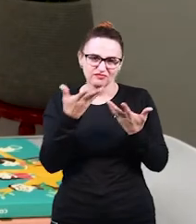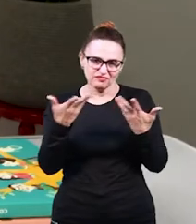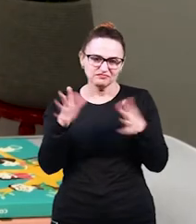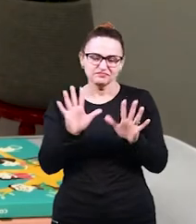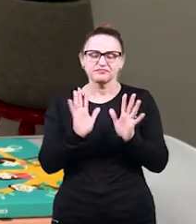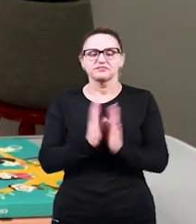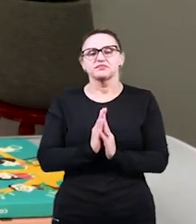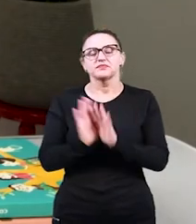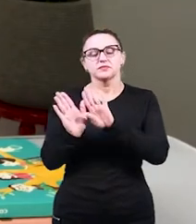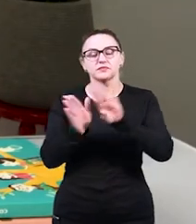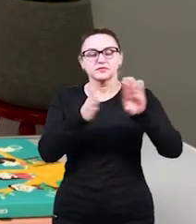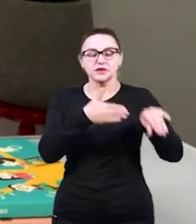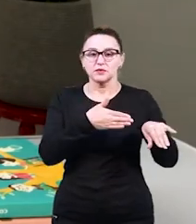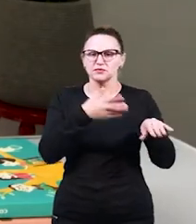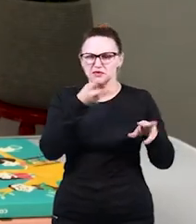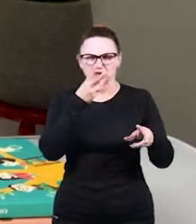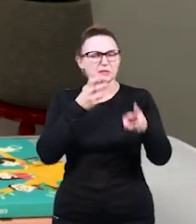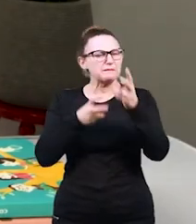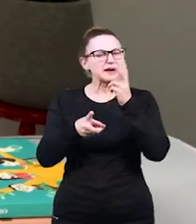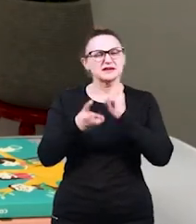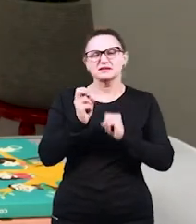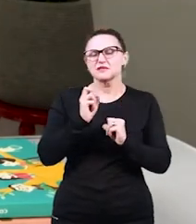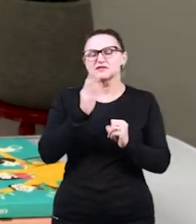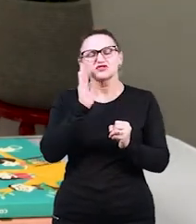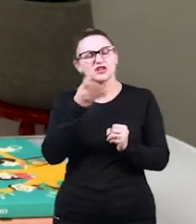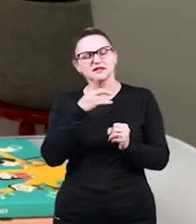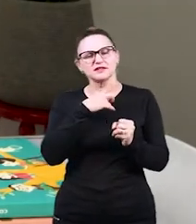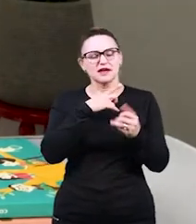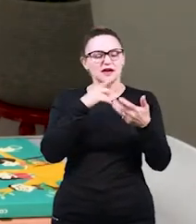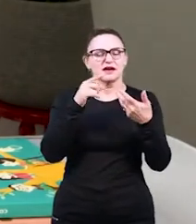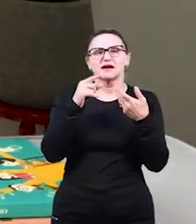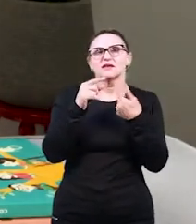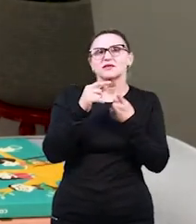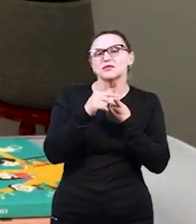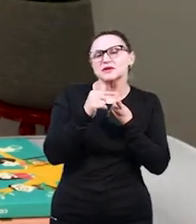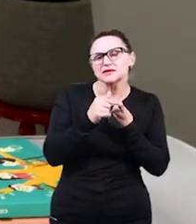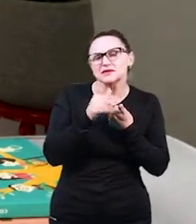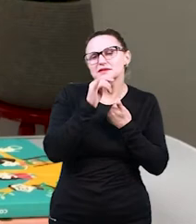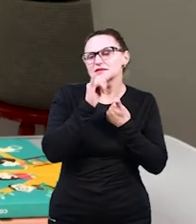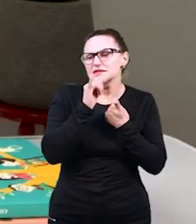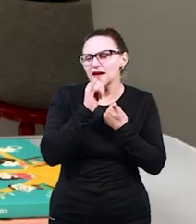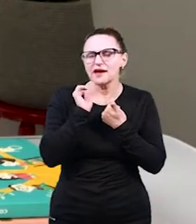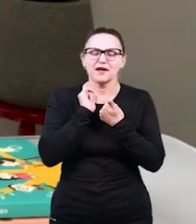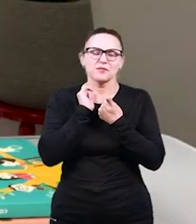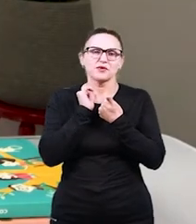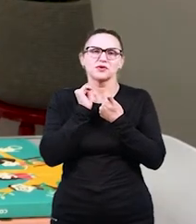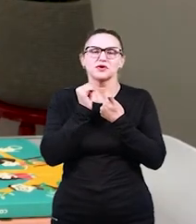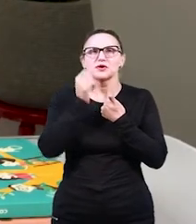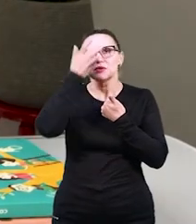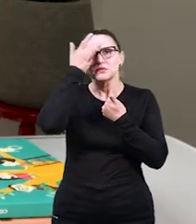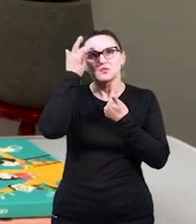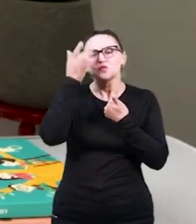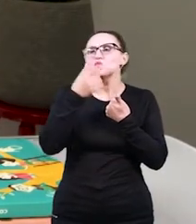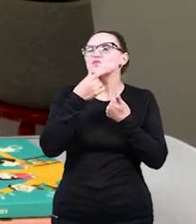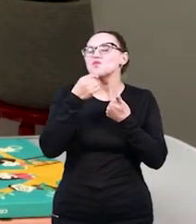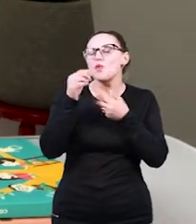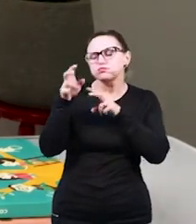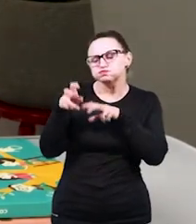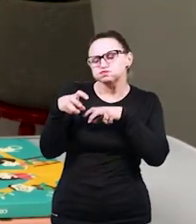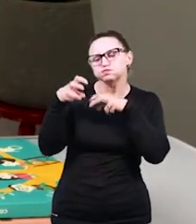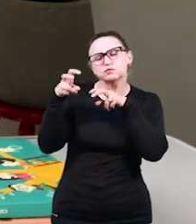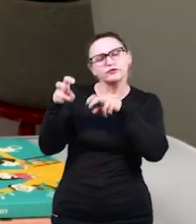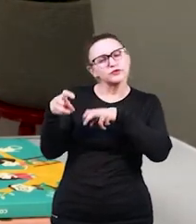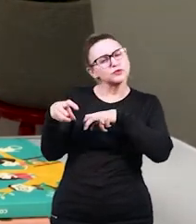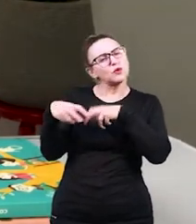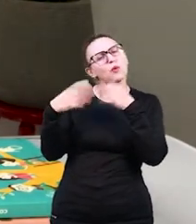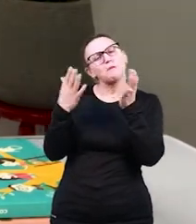nesse livro. A primeira delas traz um bom exemplo de um lavrador que era muito pobre e que era muito piedoso,